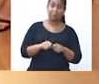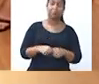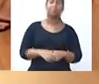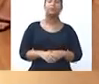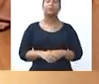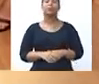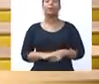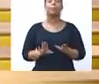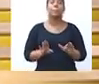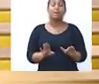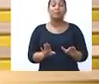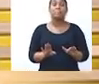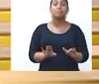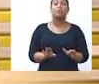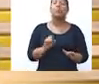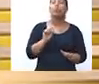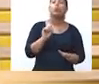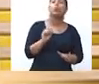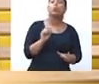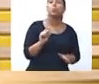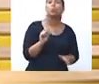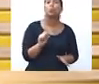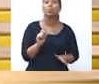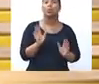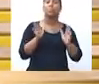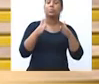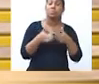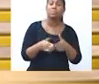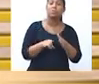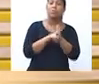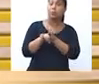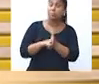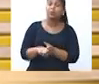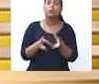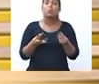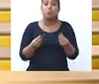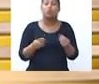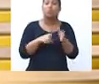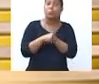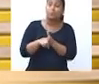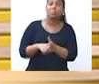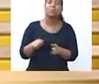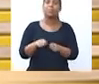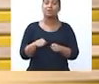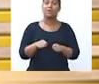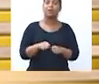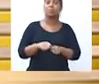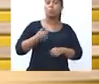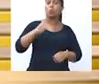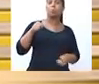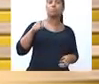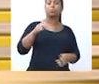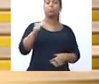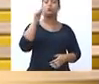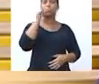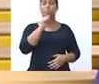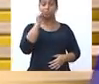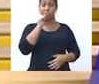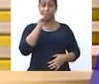voltarem, né? Mas o que é uma indicação? Foi uma pesquisa muito grande, foi uma pesquisa feita com mais de 11 mil